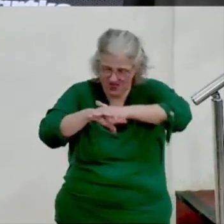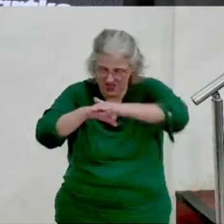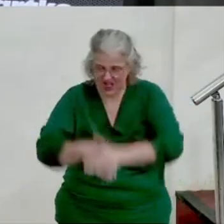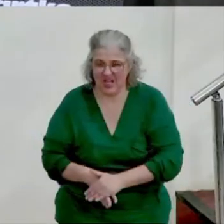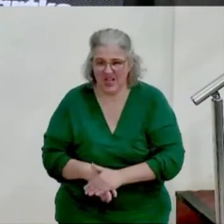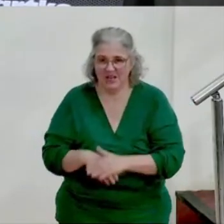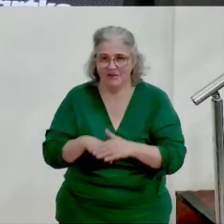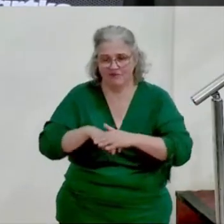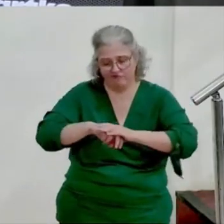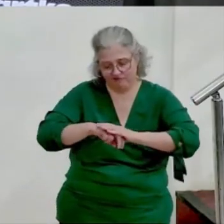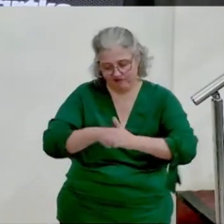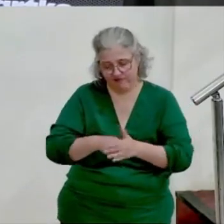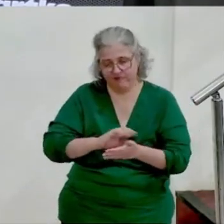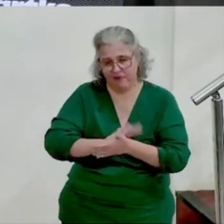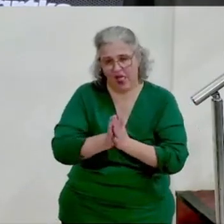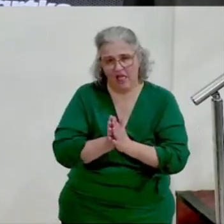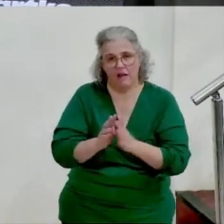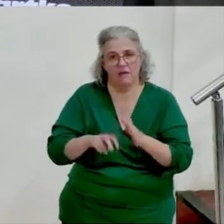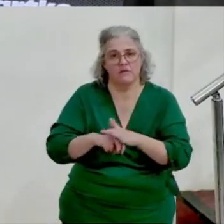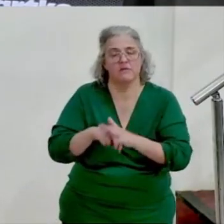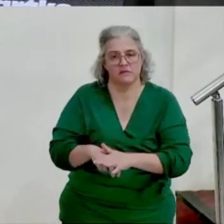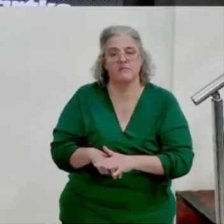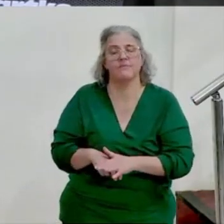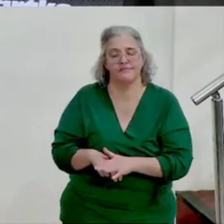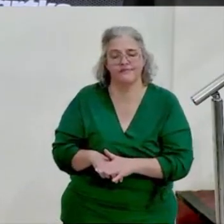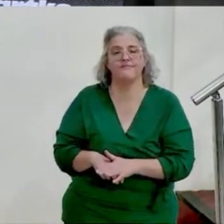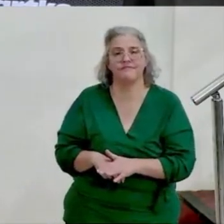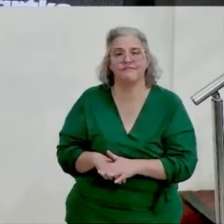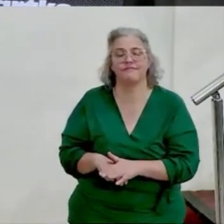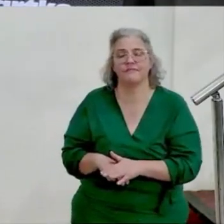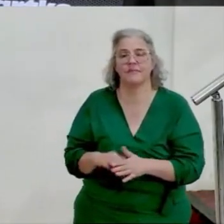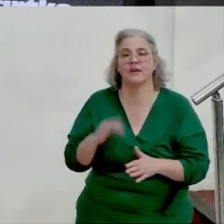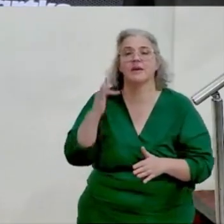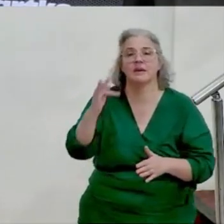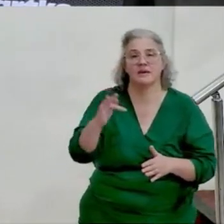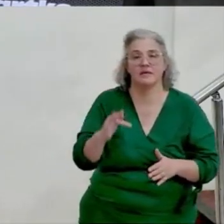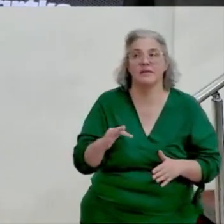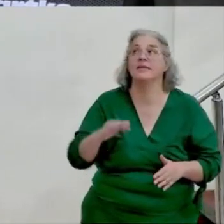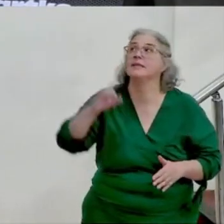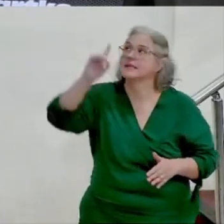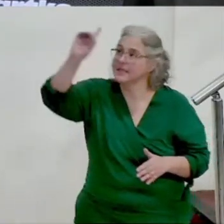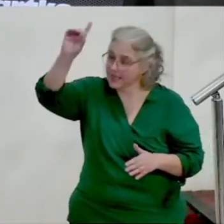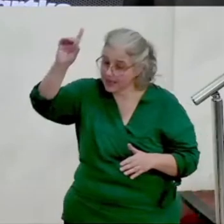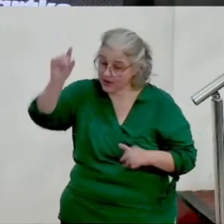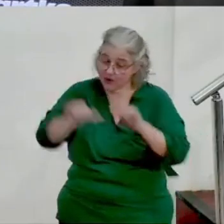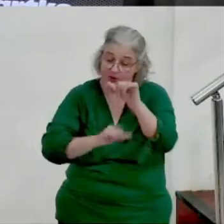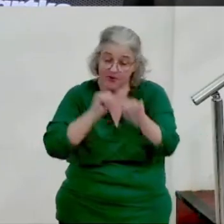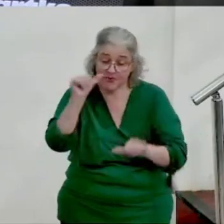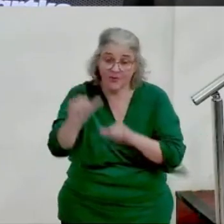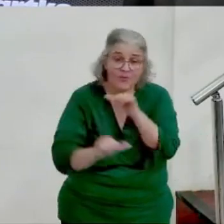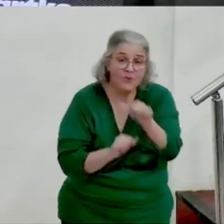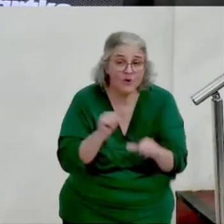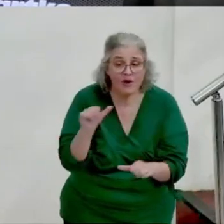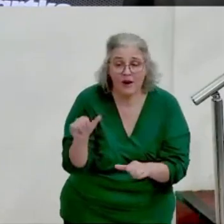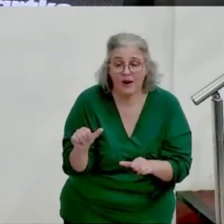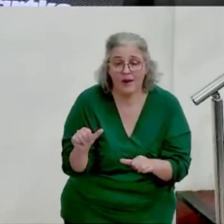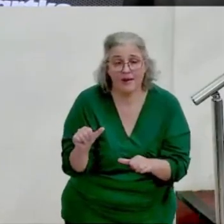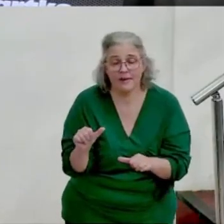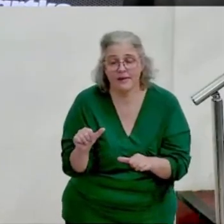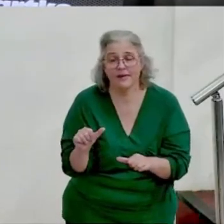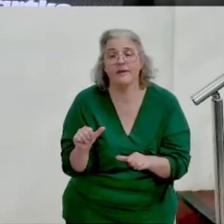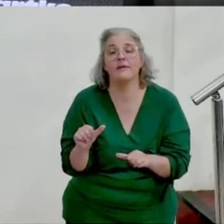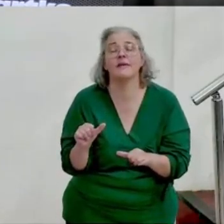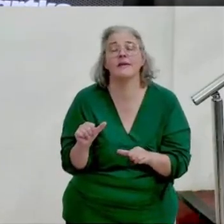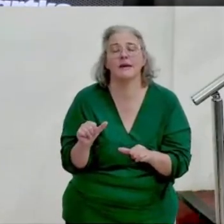Testamento como uma nova criação. Deus restauraria sua criação maculada pelo pecado e pela morte com